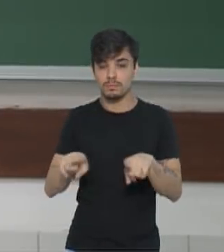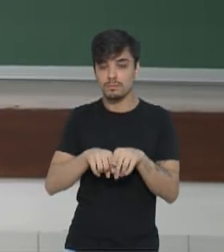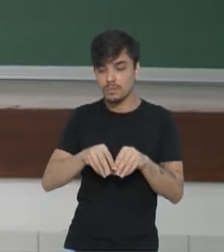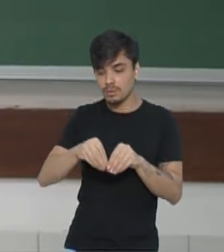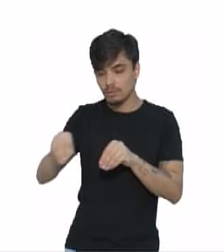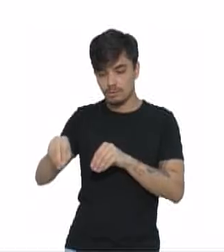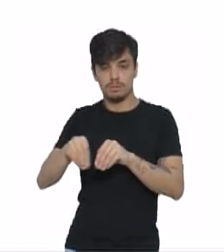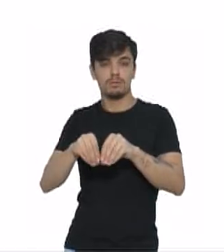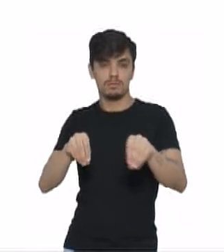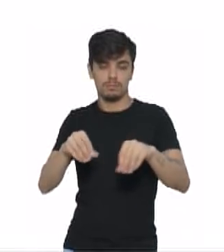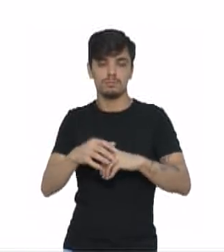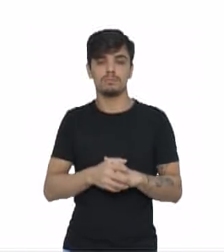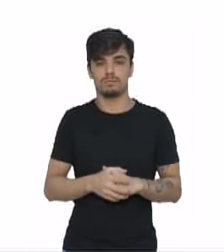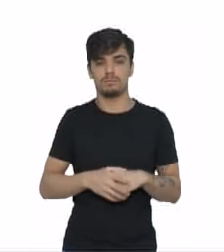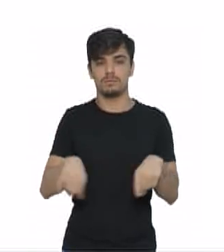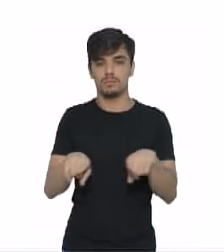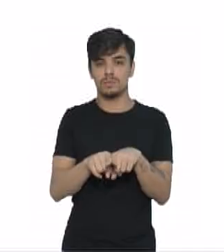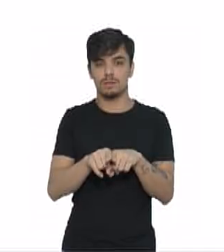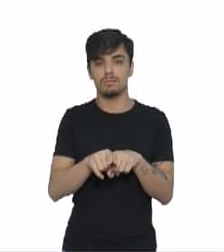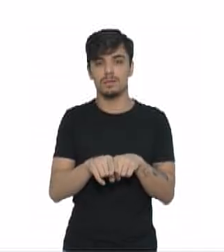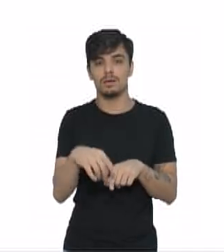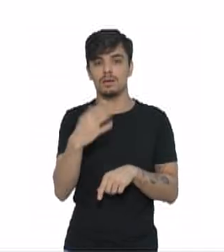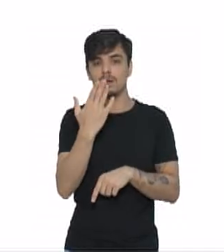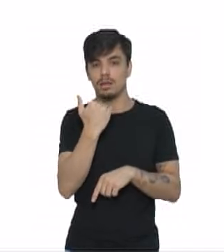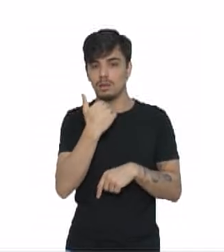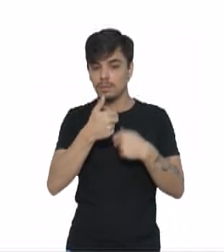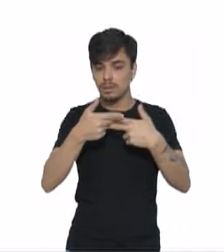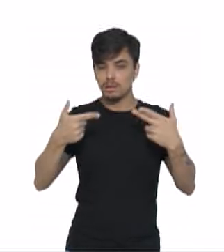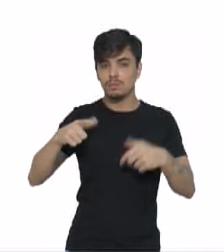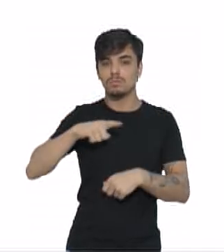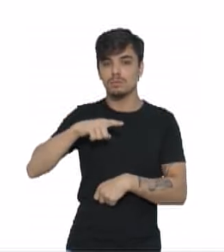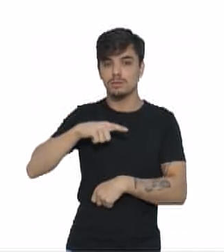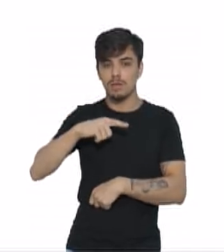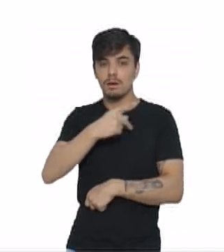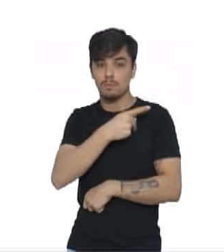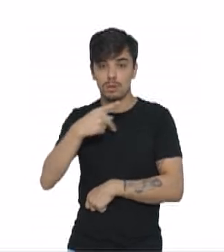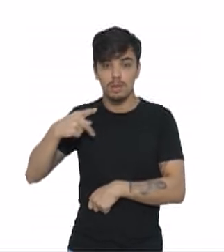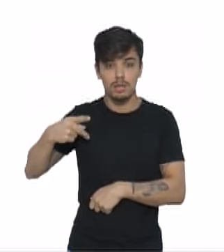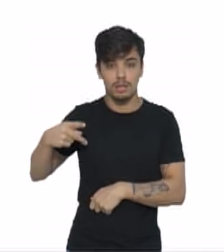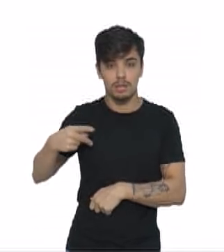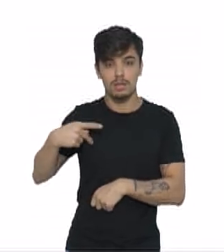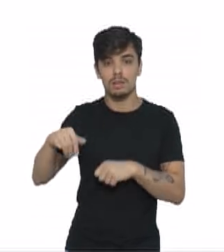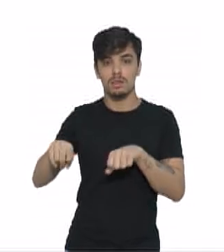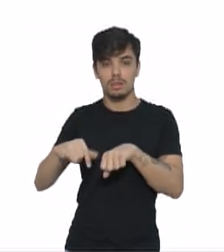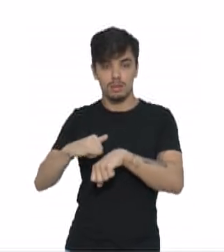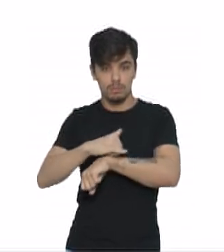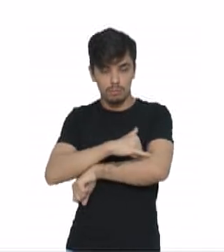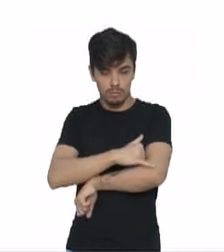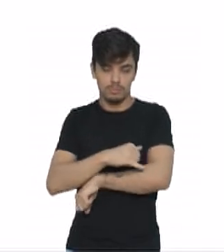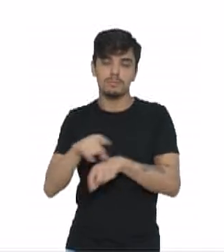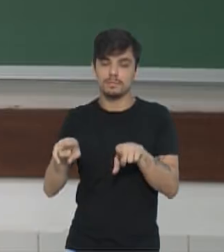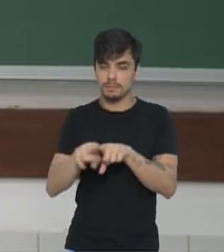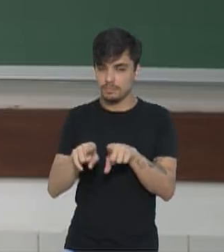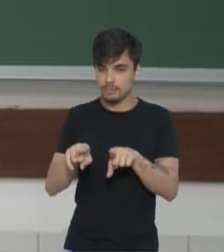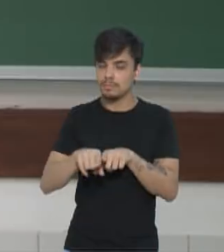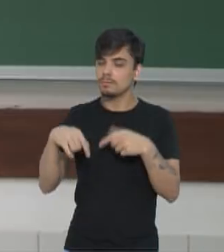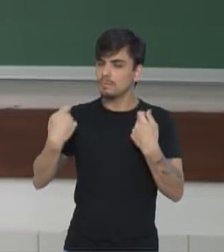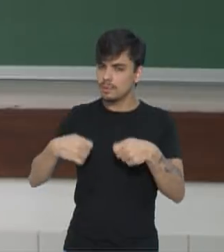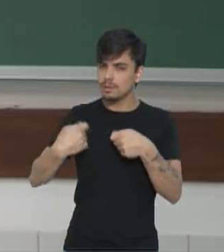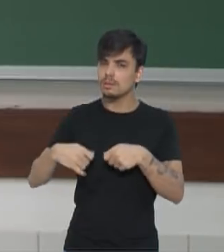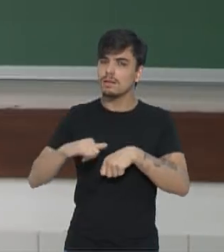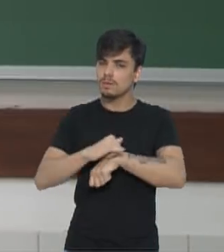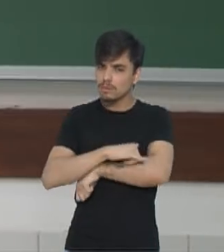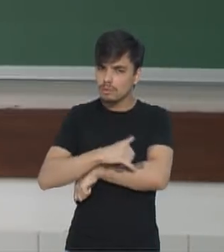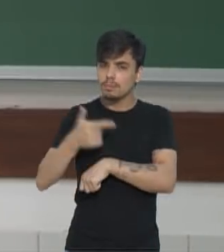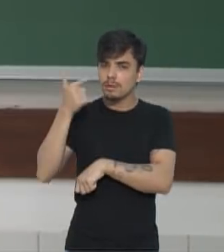extremo frio. Sua alimentação era rica em proteína e gordura. Você precisava de muita gordura para você conseguir garantir